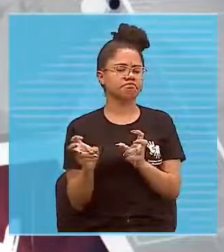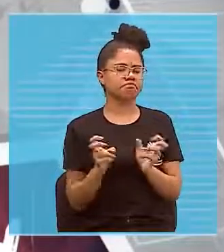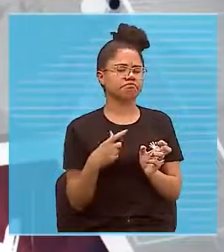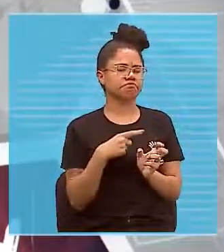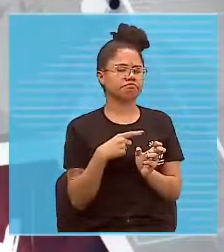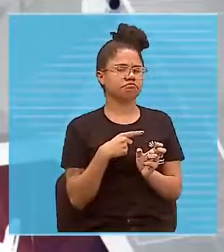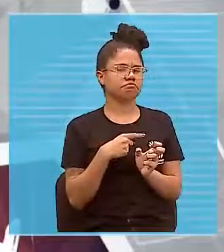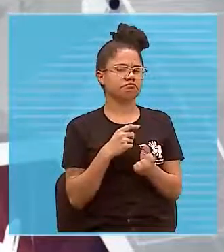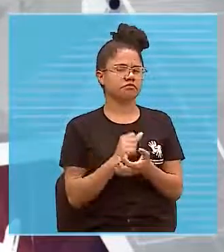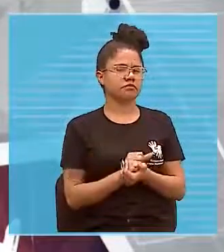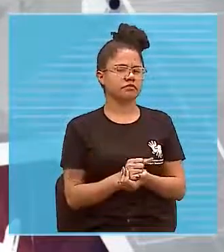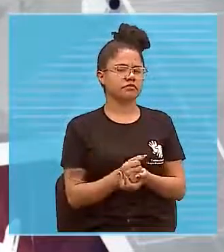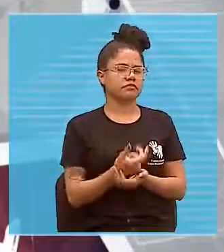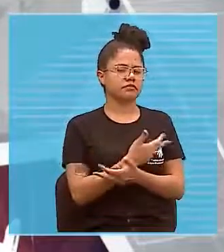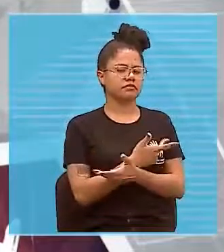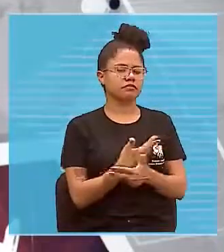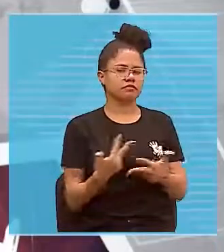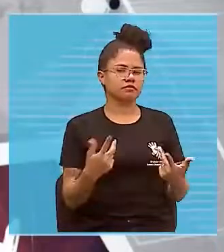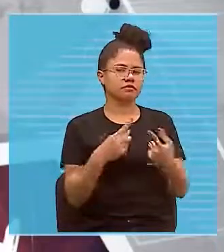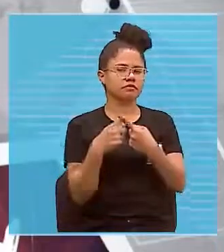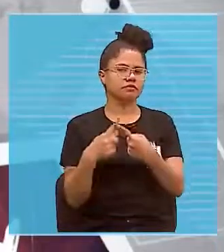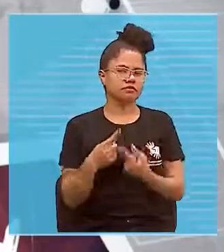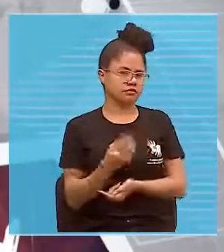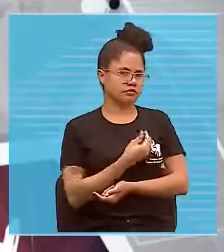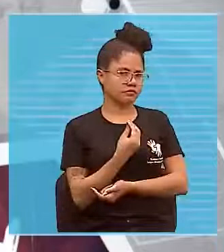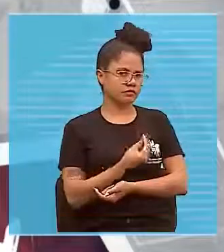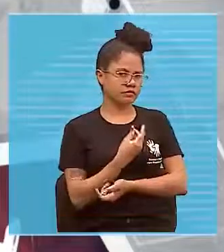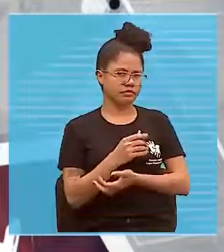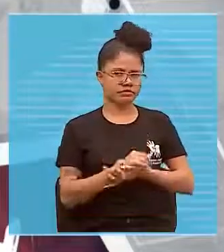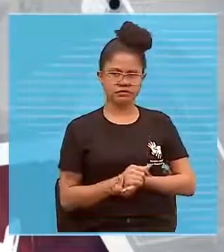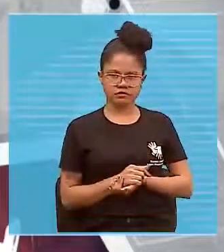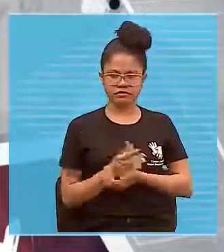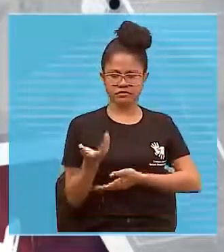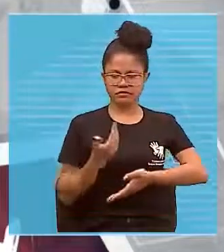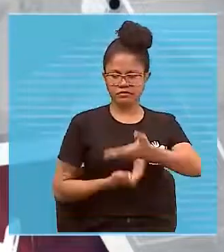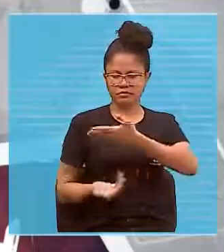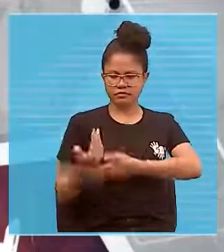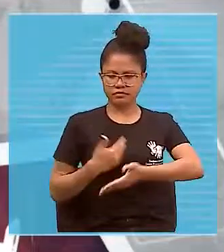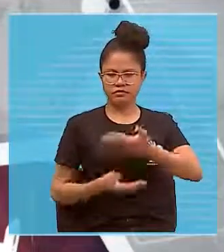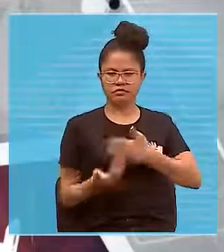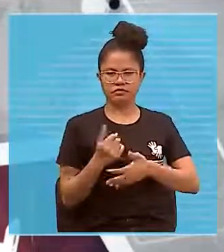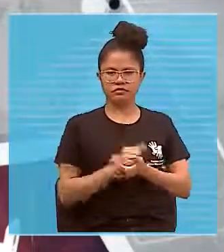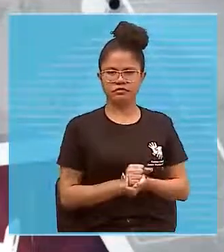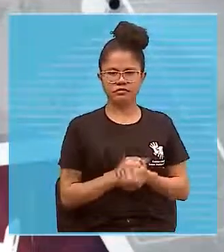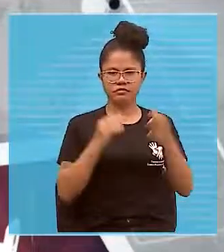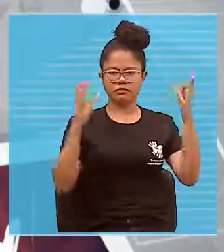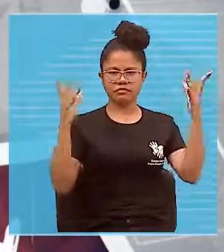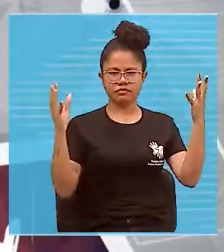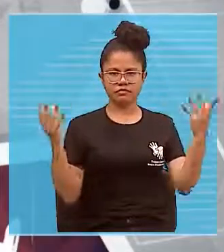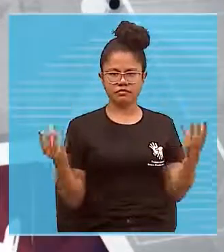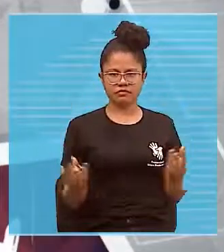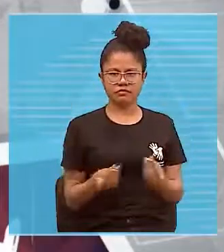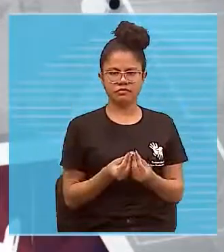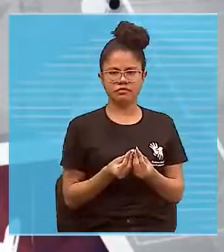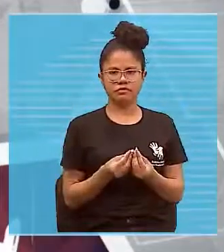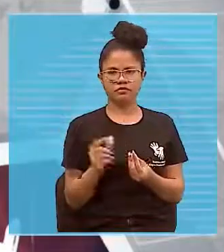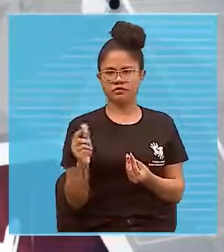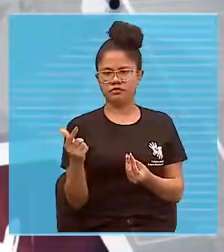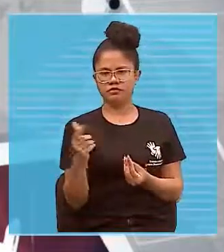fatores bióticos, ou seja, de tudo que tem vida, interagindo com os fatores abióticos, que é o que não tem